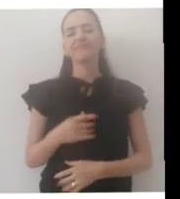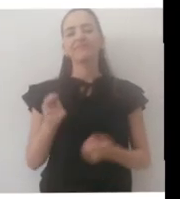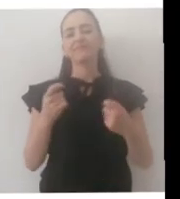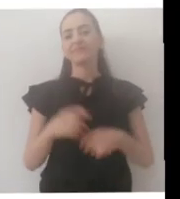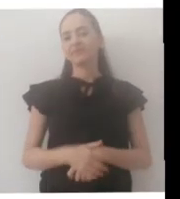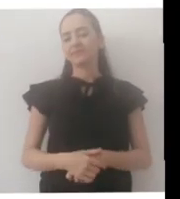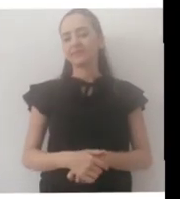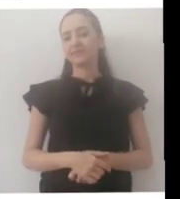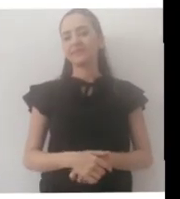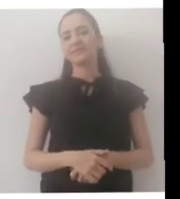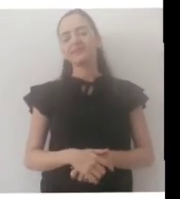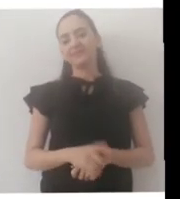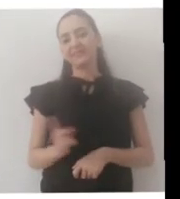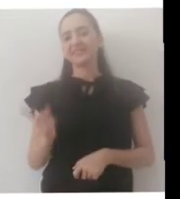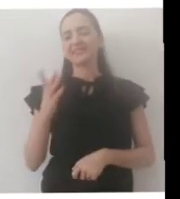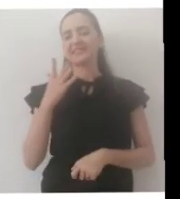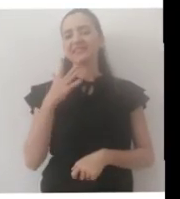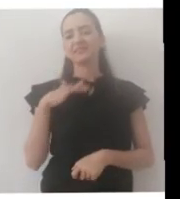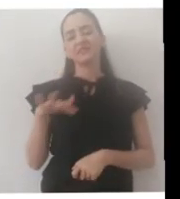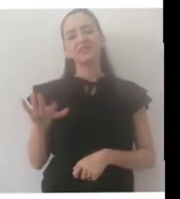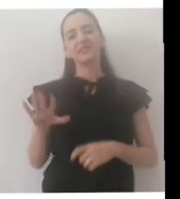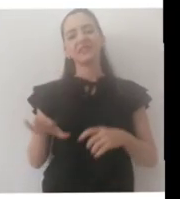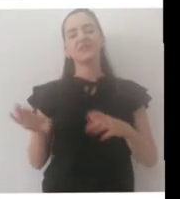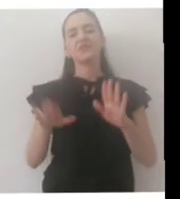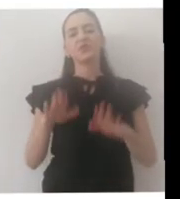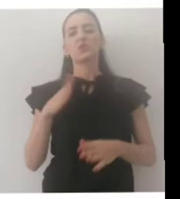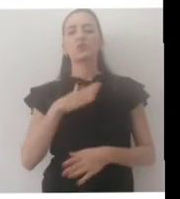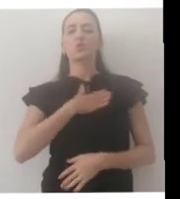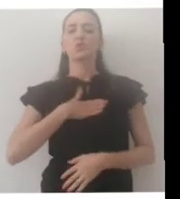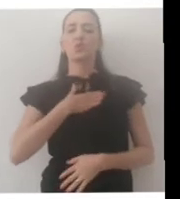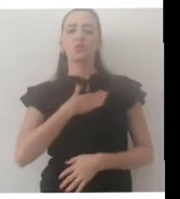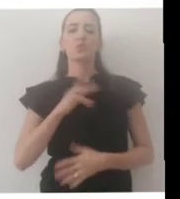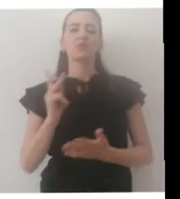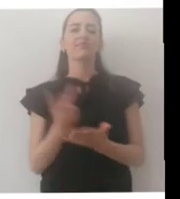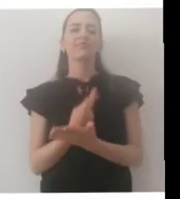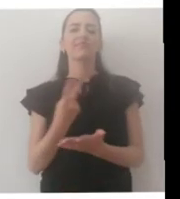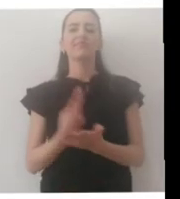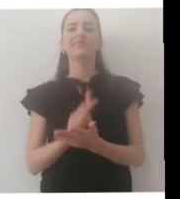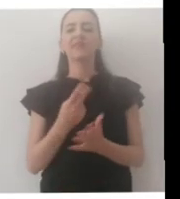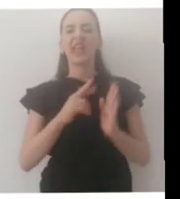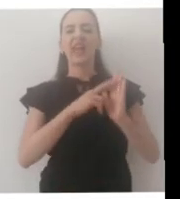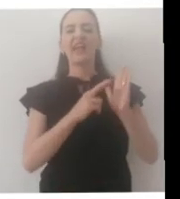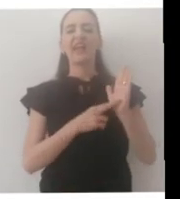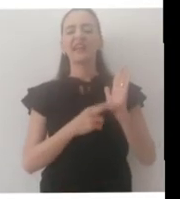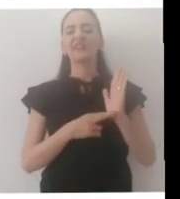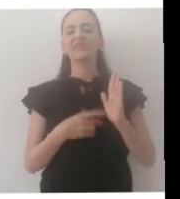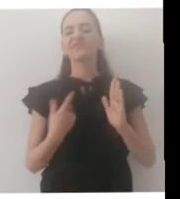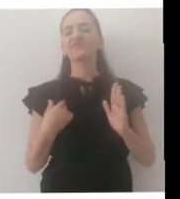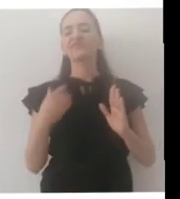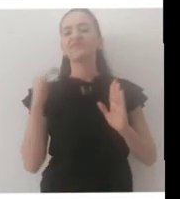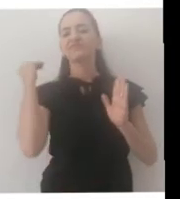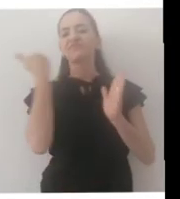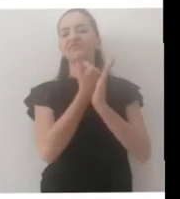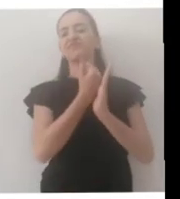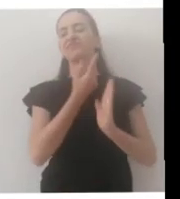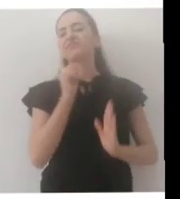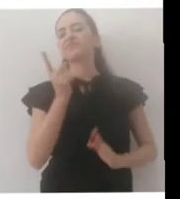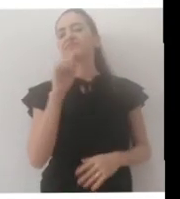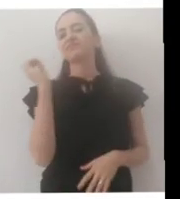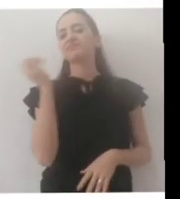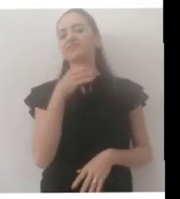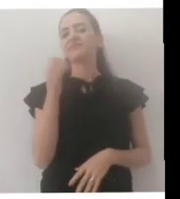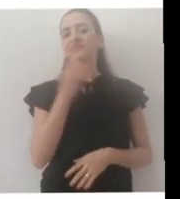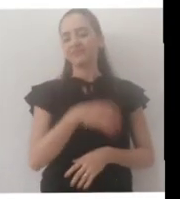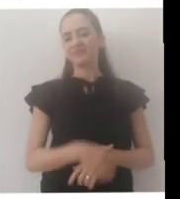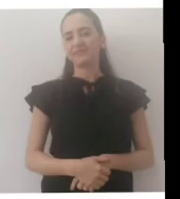inflacionário compensa a punição. Existe isso muito da transgressão, do como que a criança